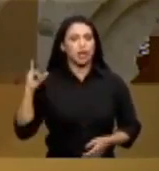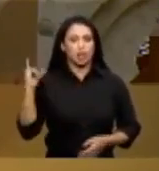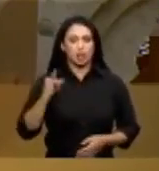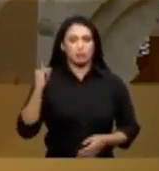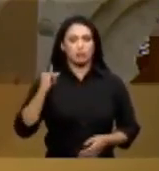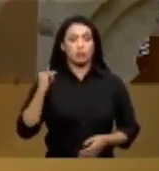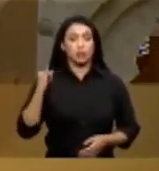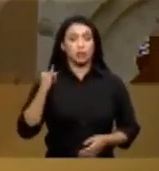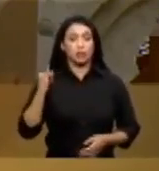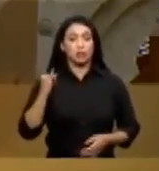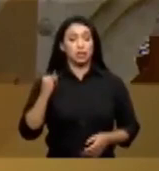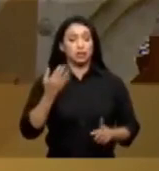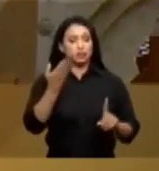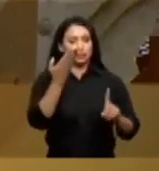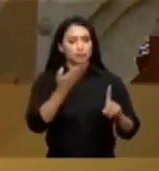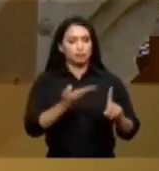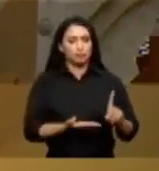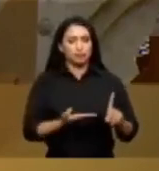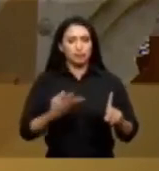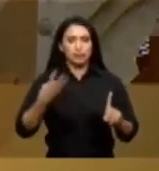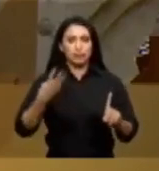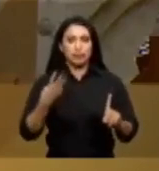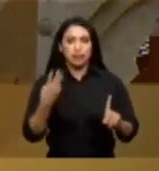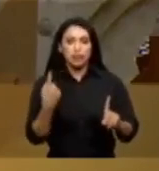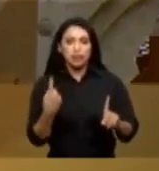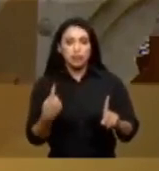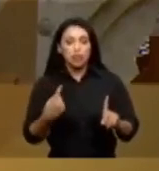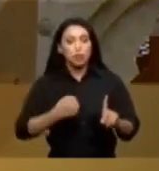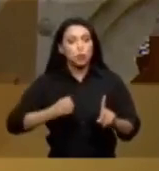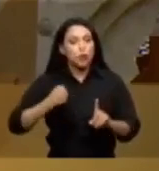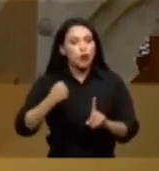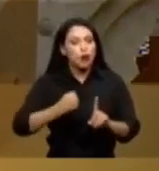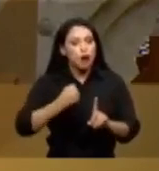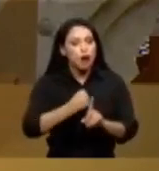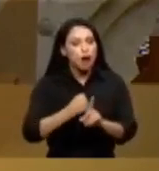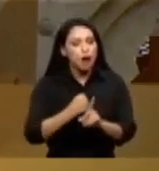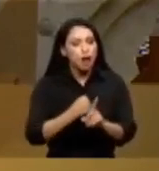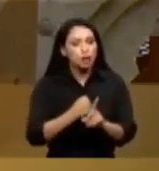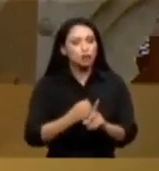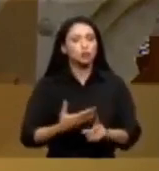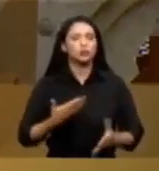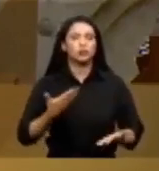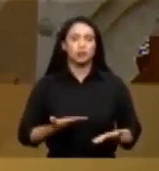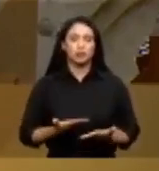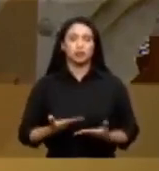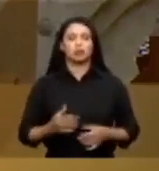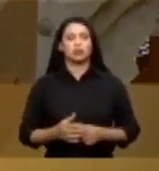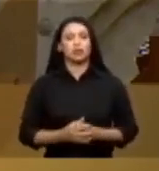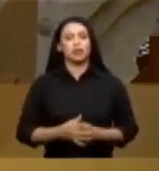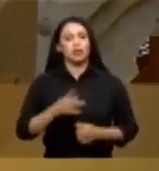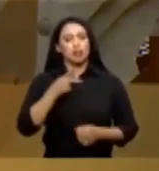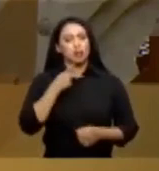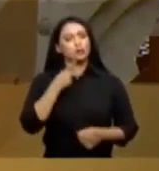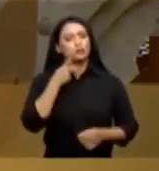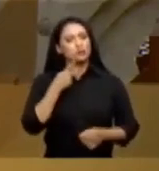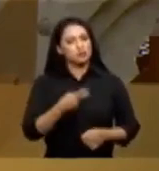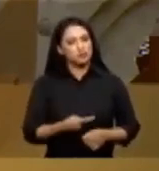desses 31 anos, com a minha declaração de fé